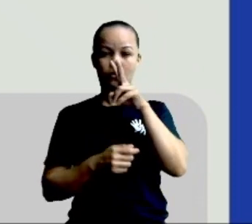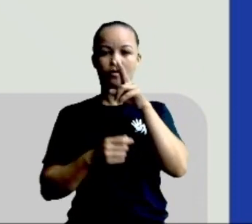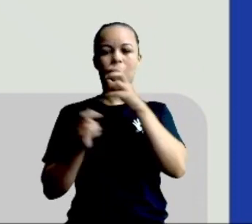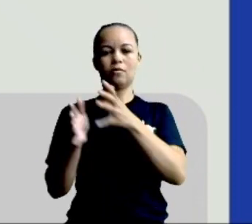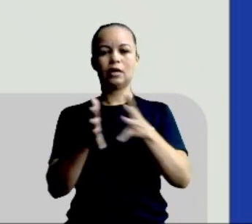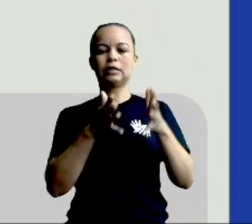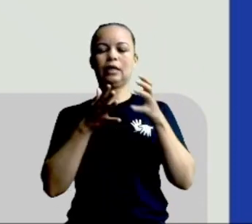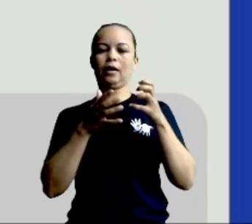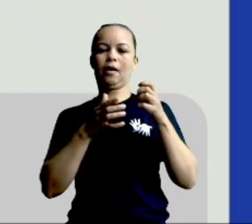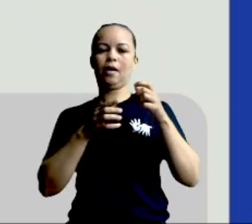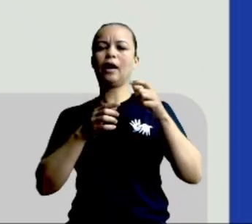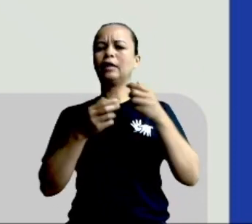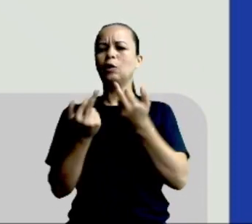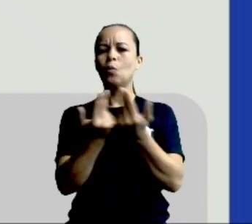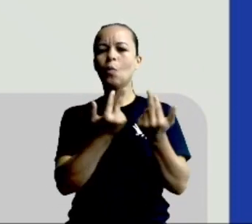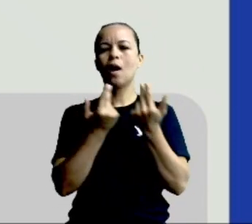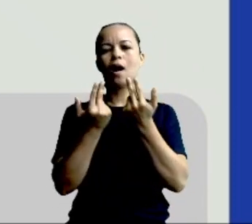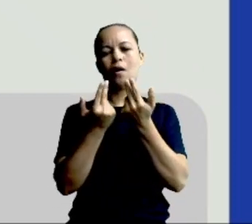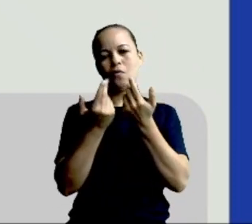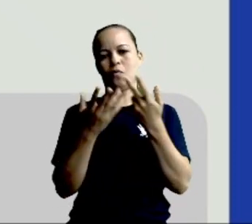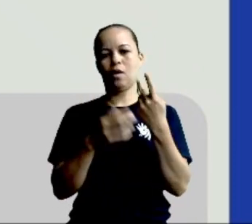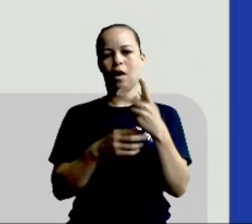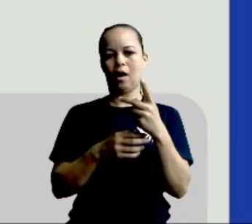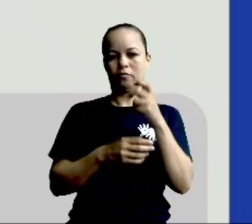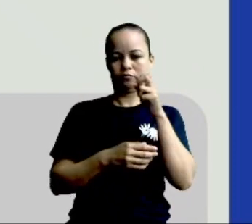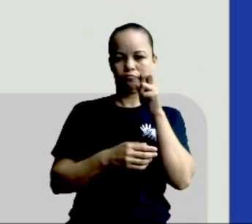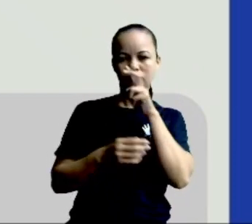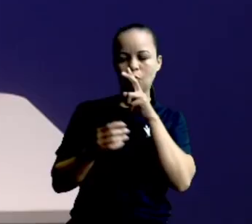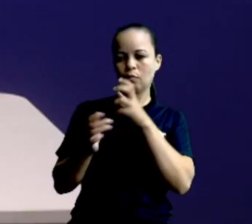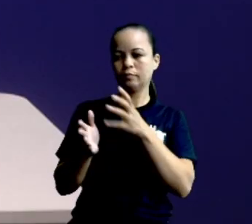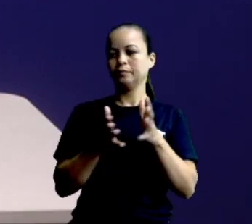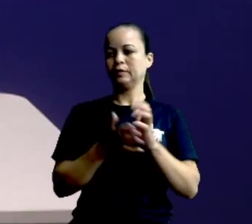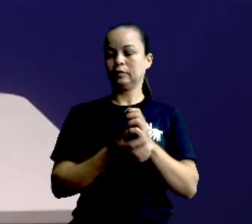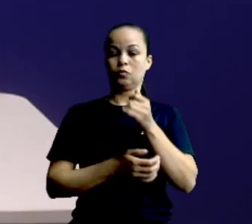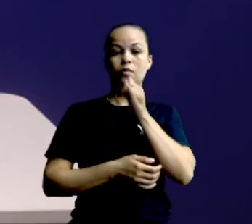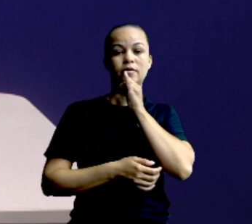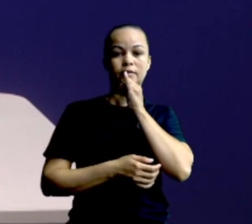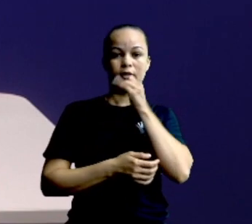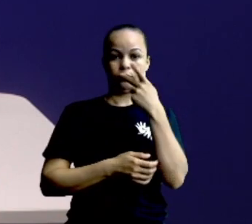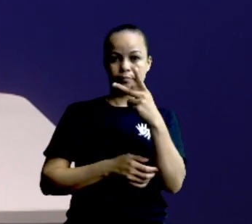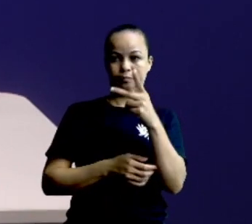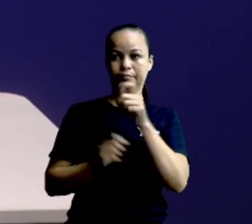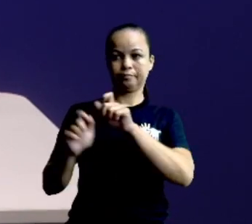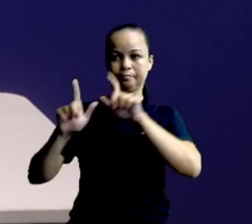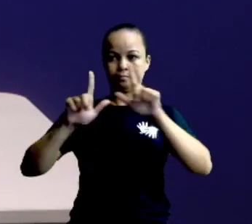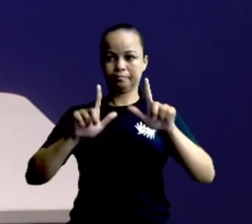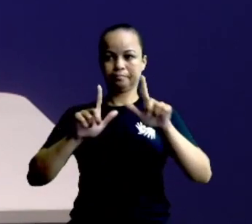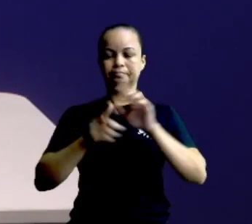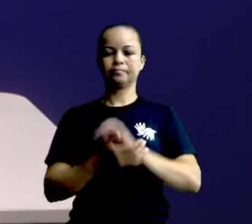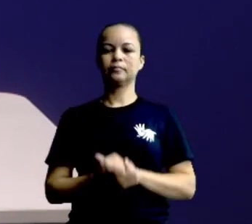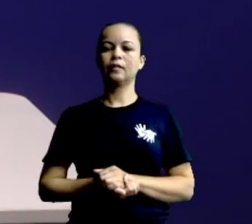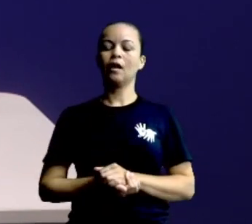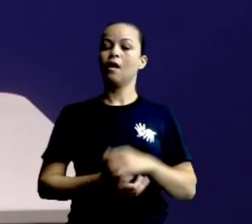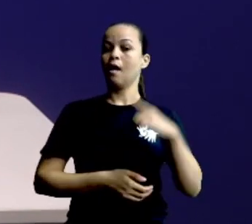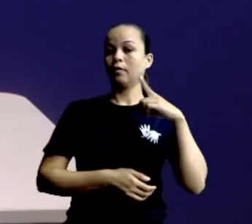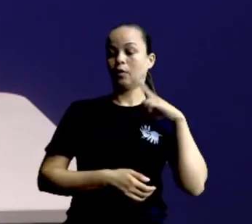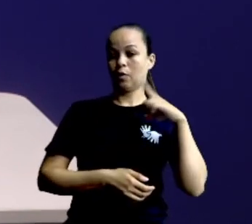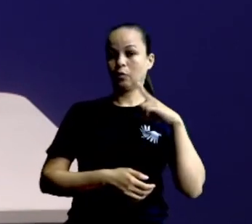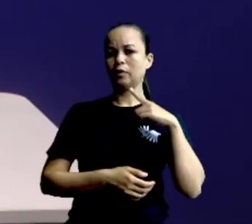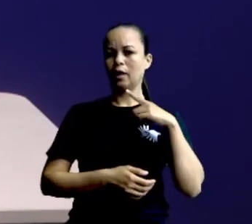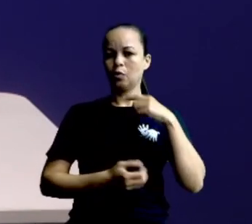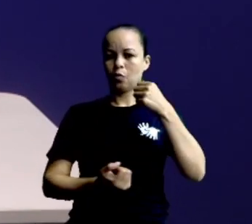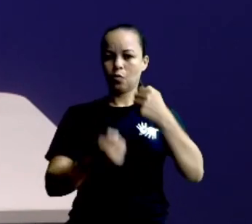paralela ao deslocamento. Então, aqui, nesse exemplo aqui, volta aqui para mim. Ó, eu tenho